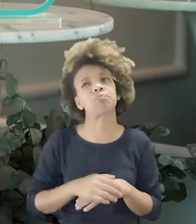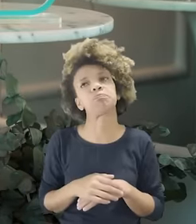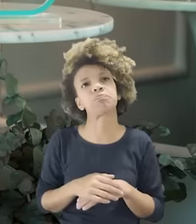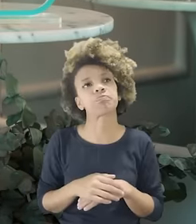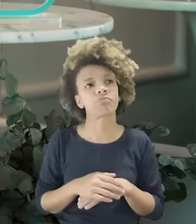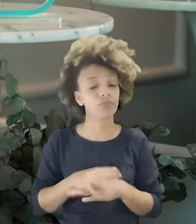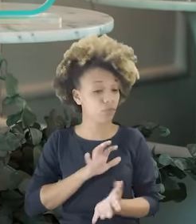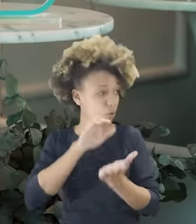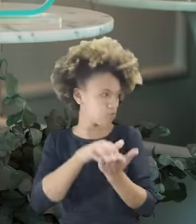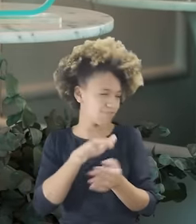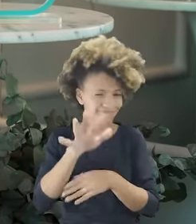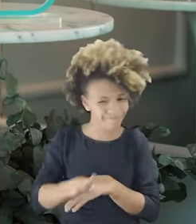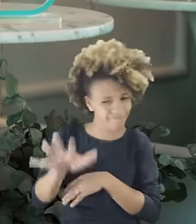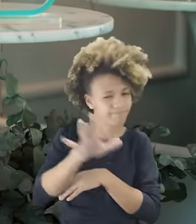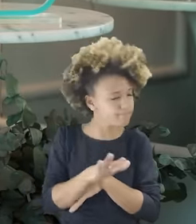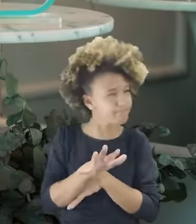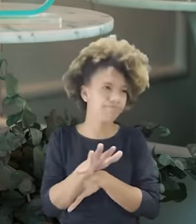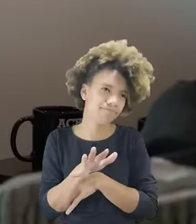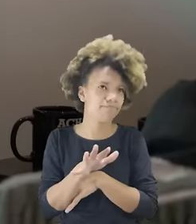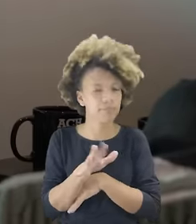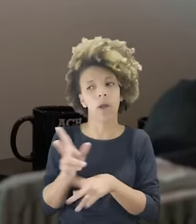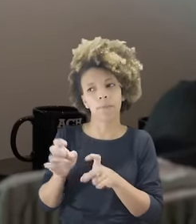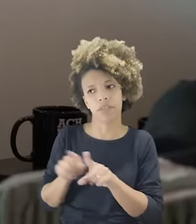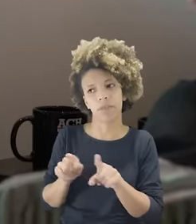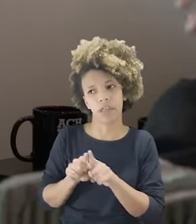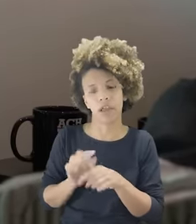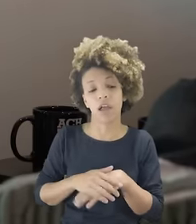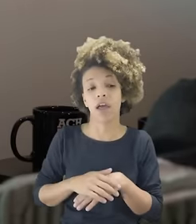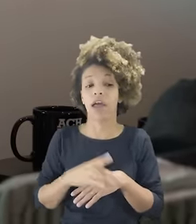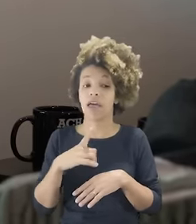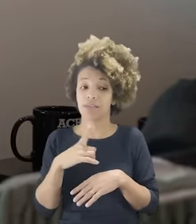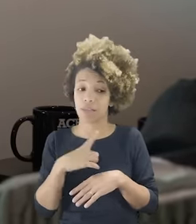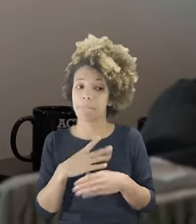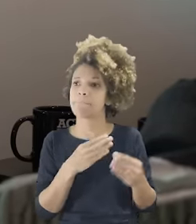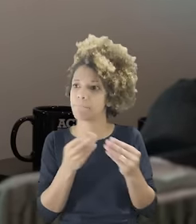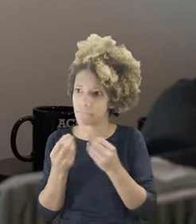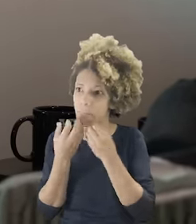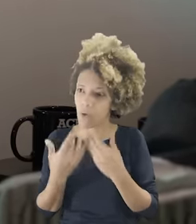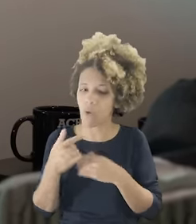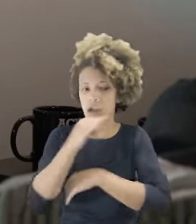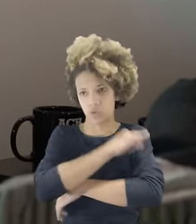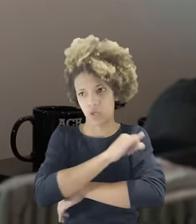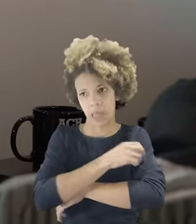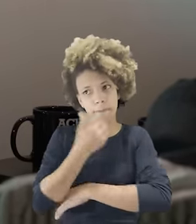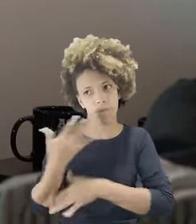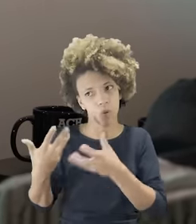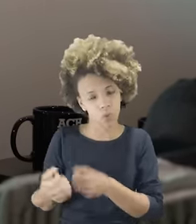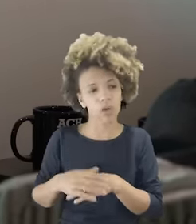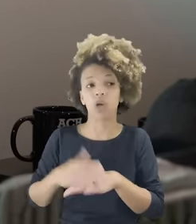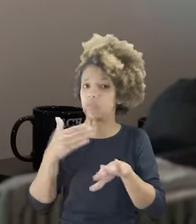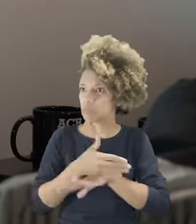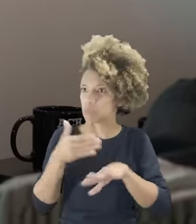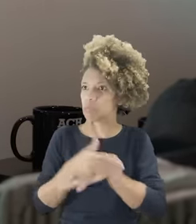exemplo no centro-oeste não tanto é eu percebi que é assim o meu público está muito muito bem aqui no Rio está sendo